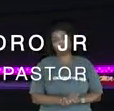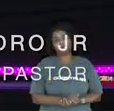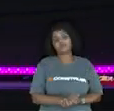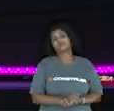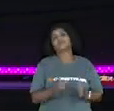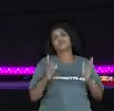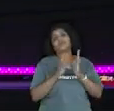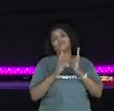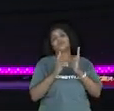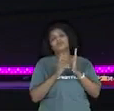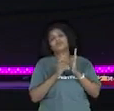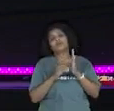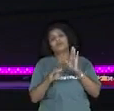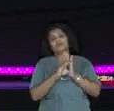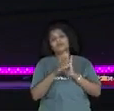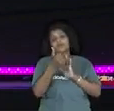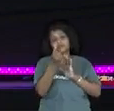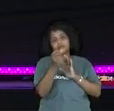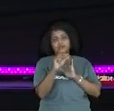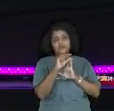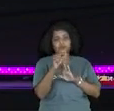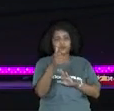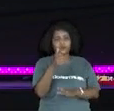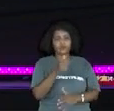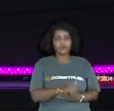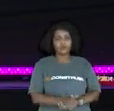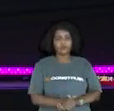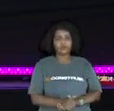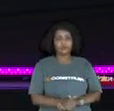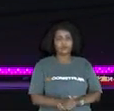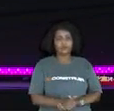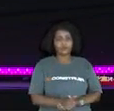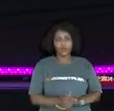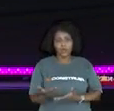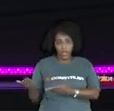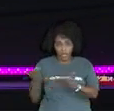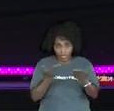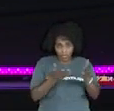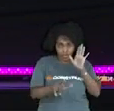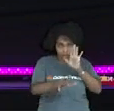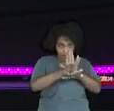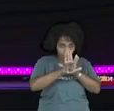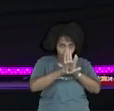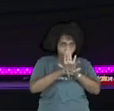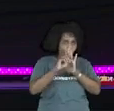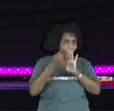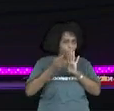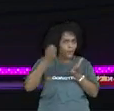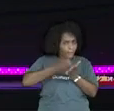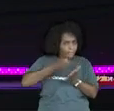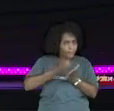Deuteronômio 6 Versículo 1 diz assim e essa é a lei Isto é os